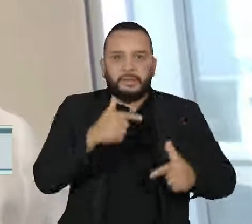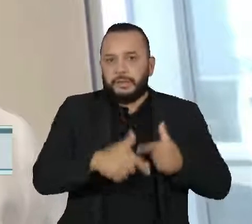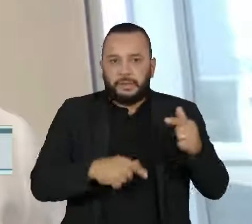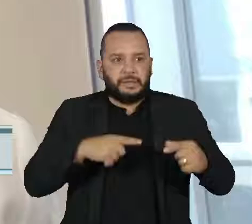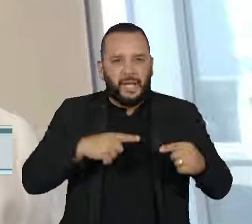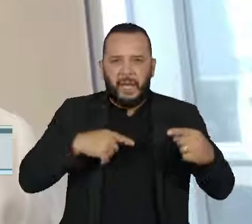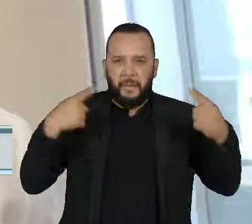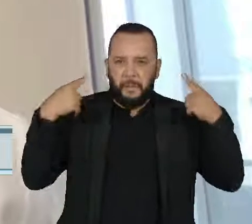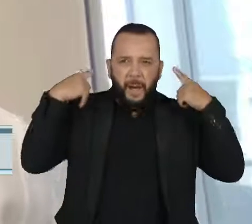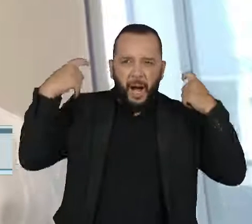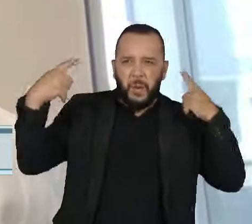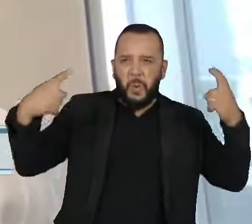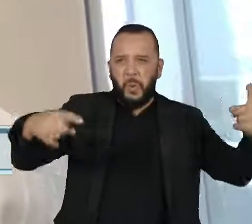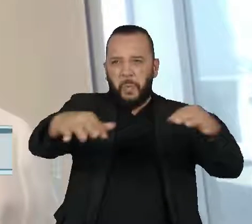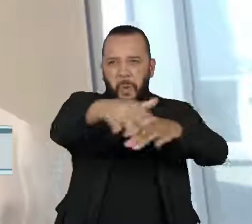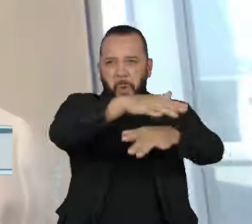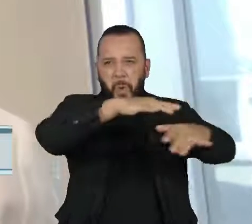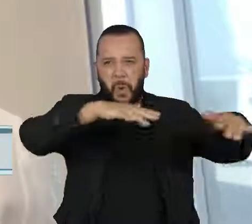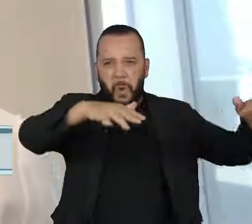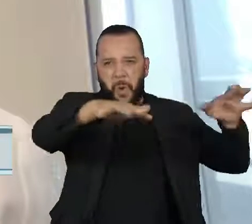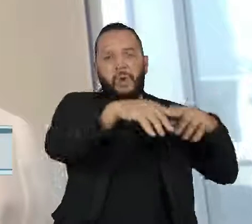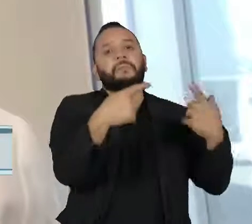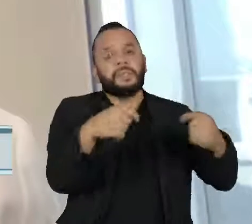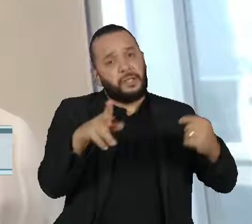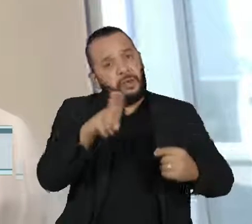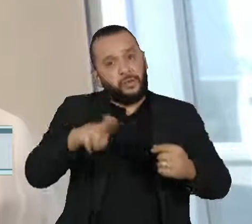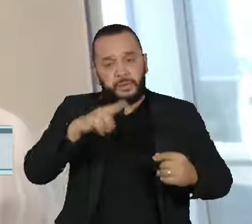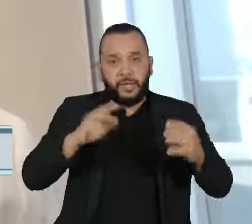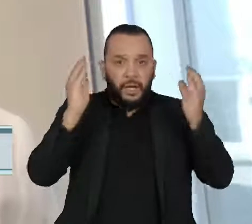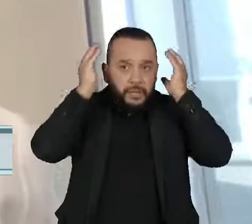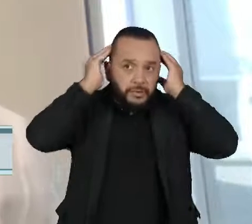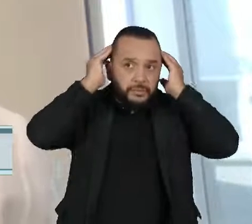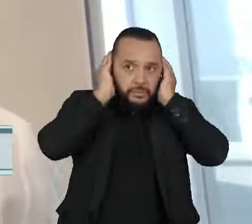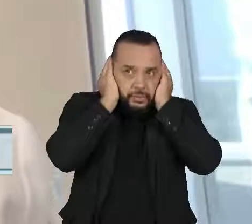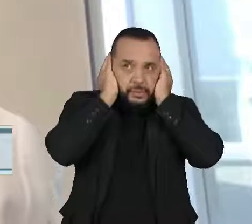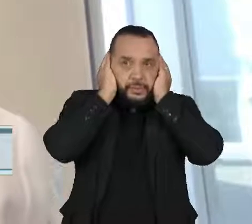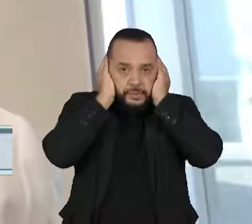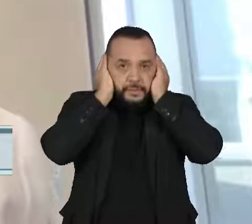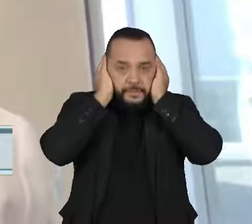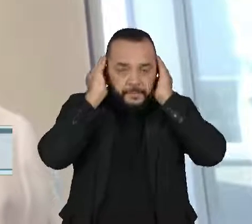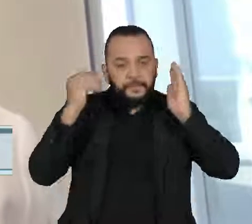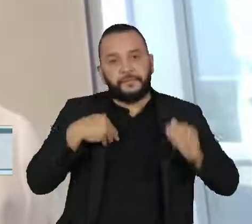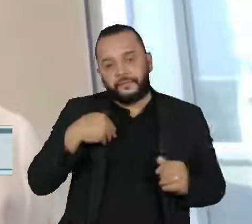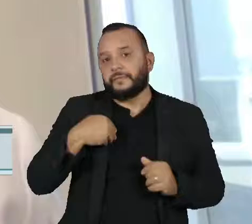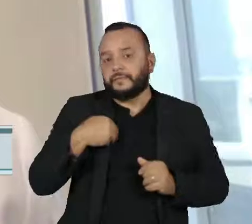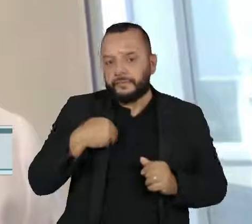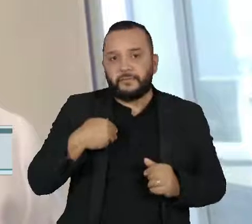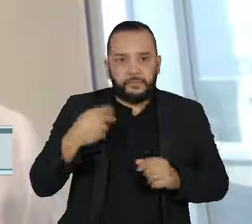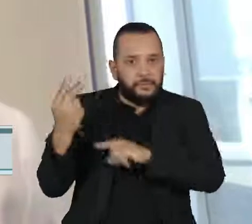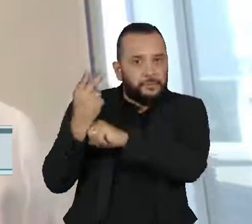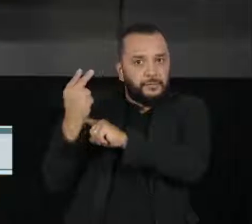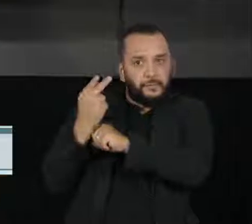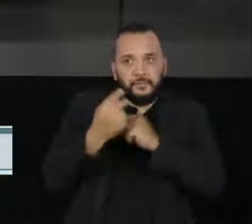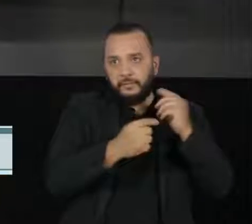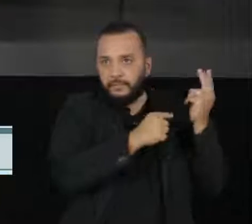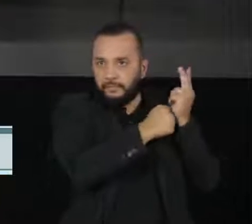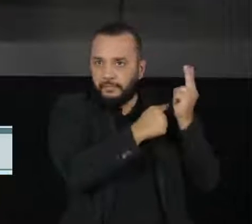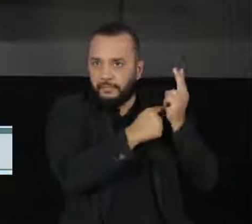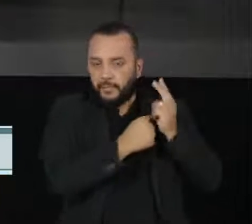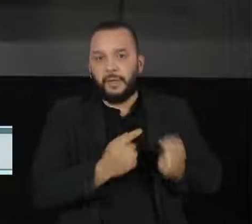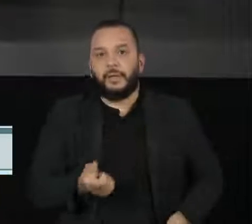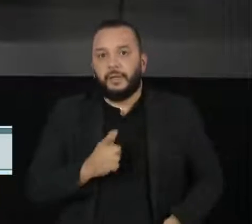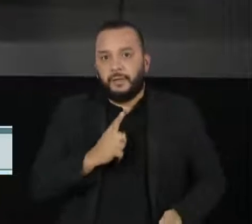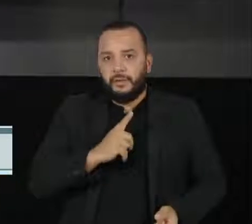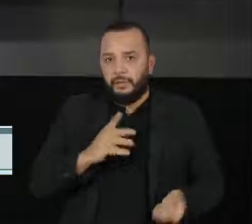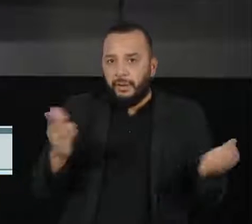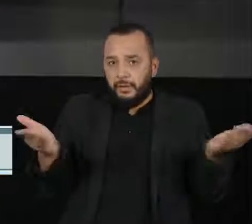vista já há muito tempo com o uso de protetores para que o indivíduo no seu ambiente de trabalho não tenha sua audição lesada. E hoje, numa